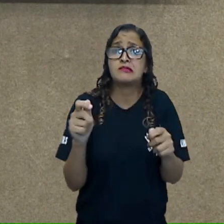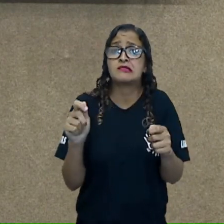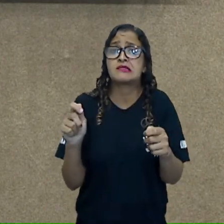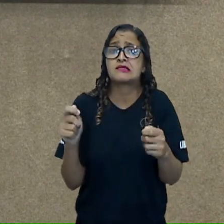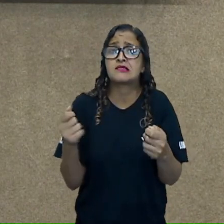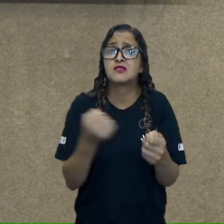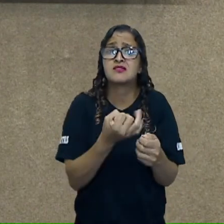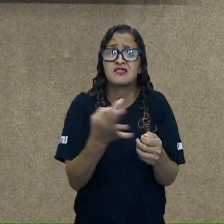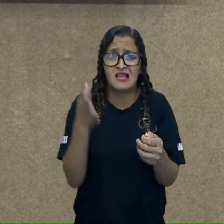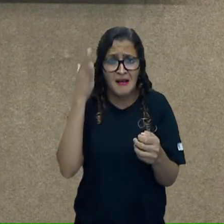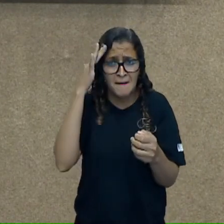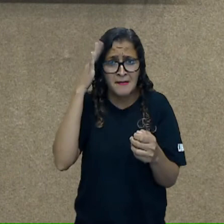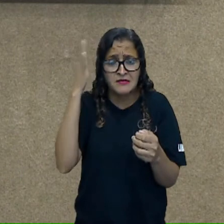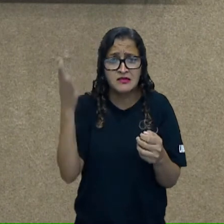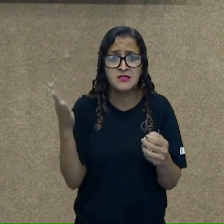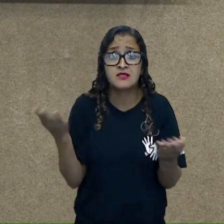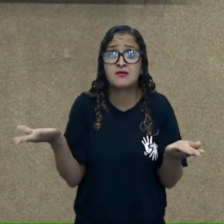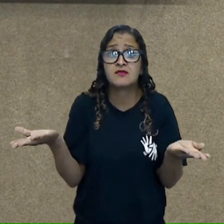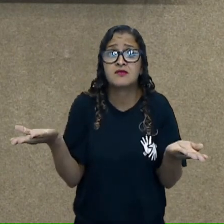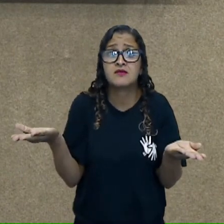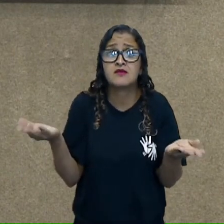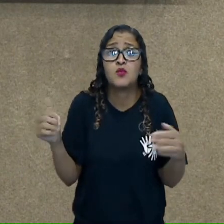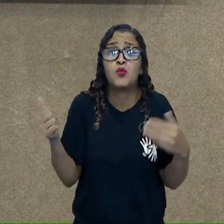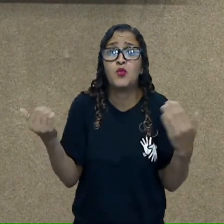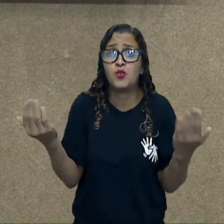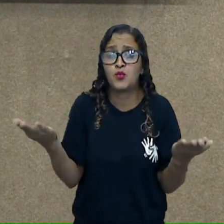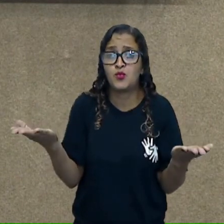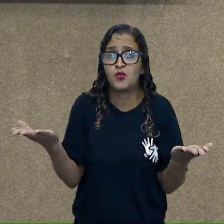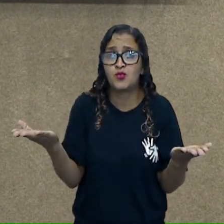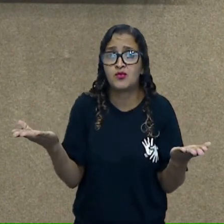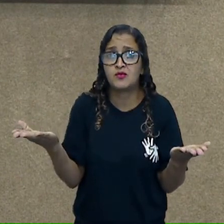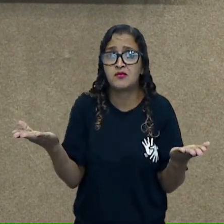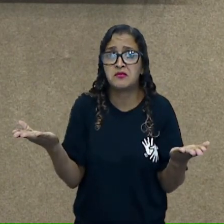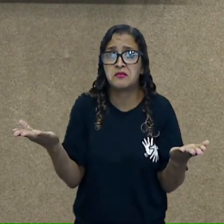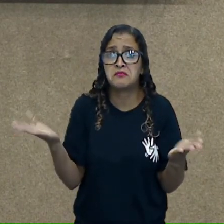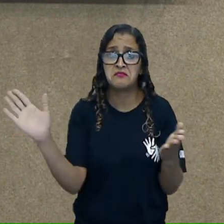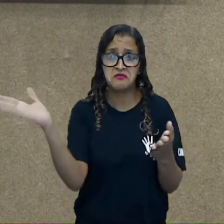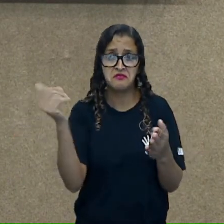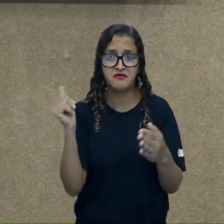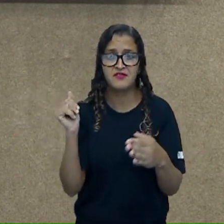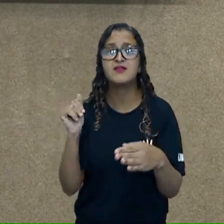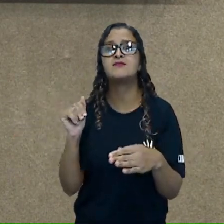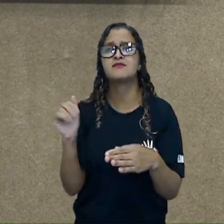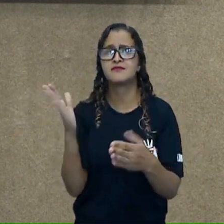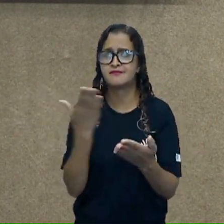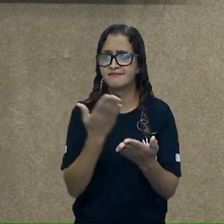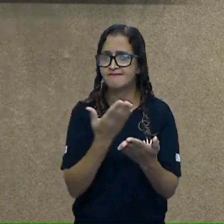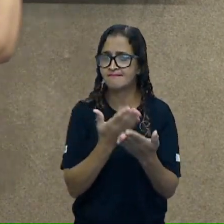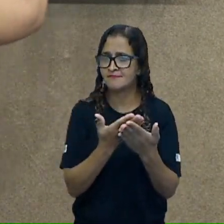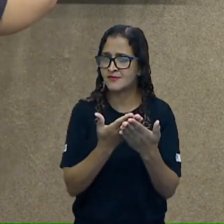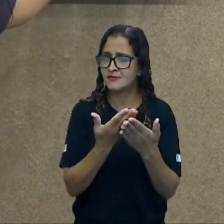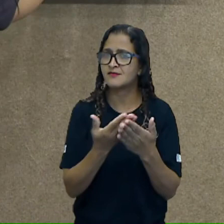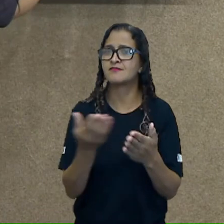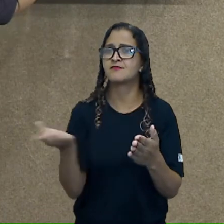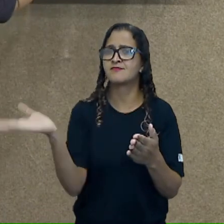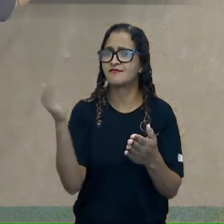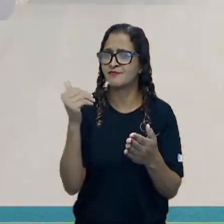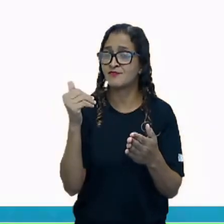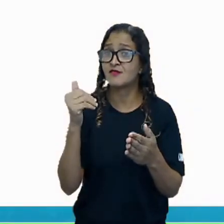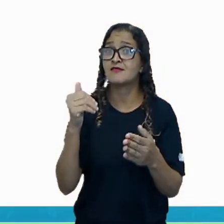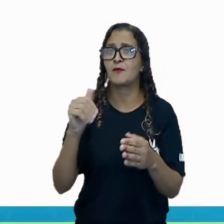9? É 4 ou é 5? E agora? Vamos representar e